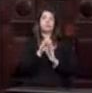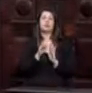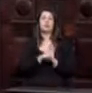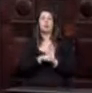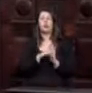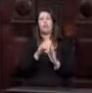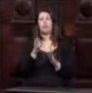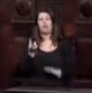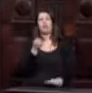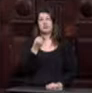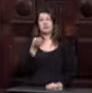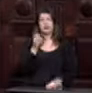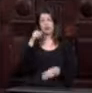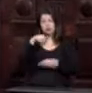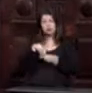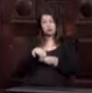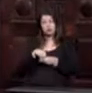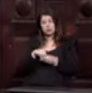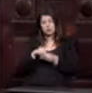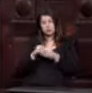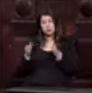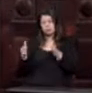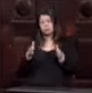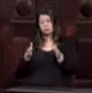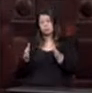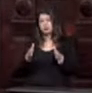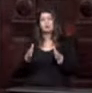recebessem dentro do teto,